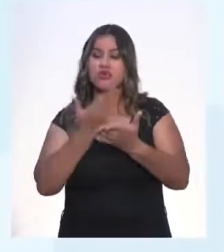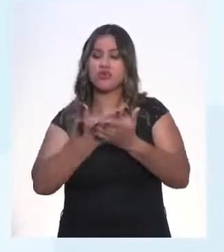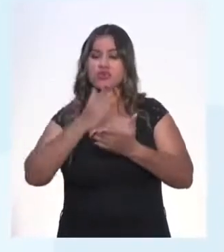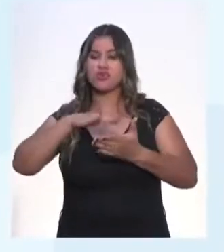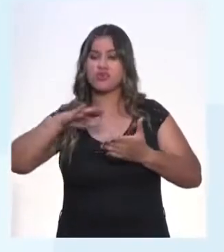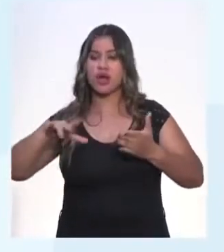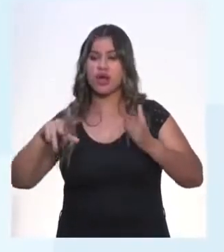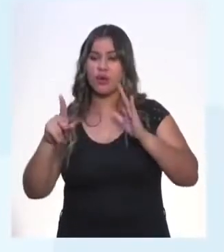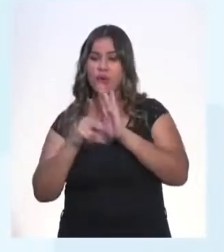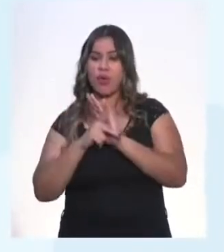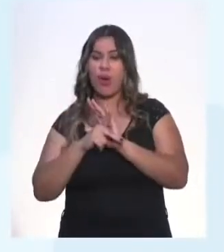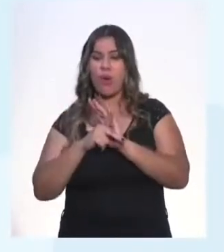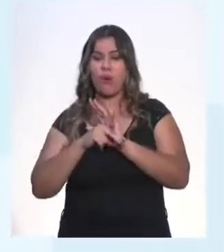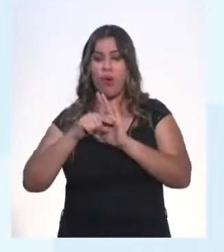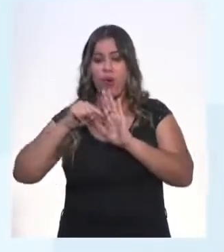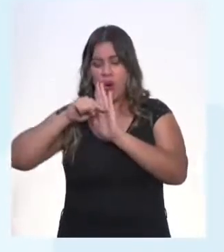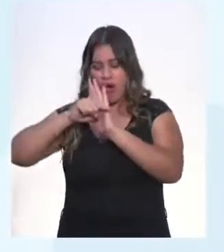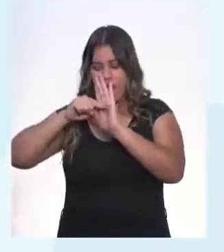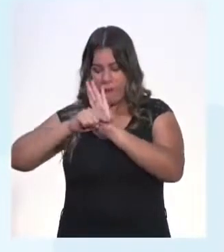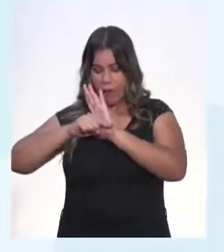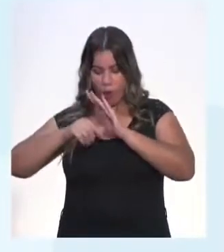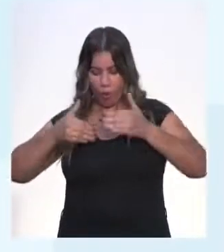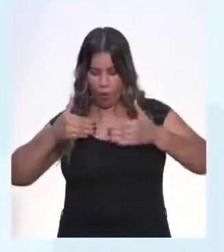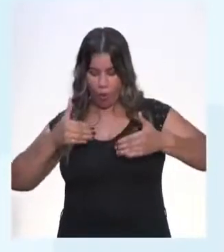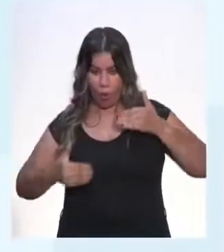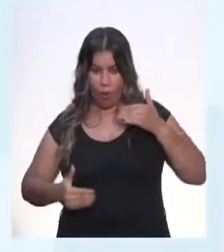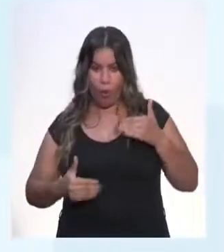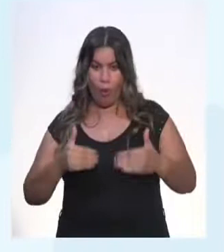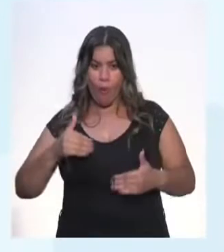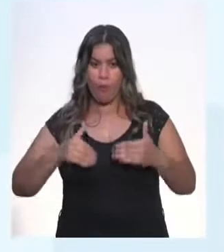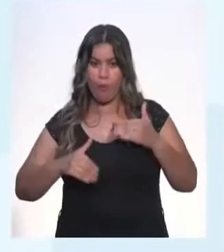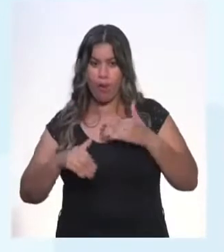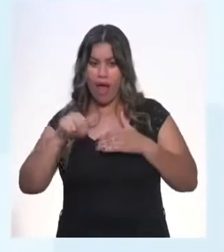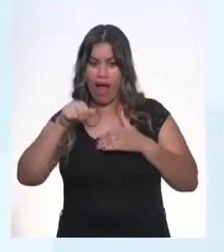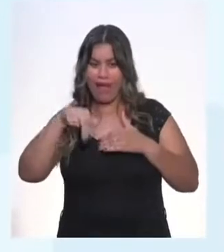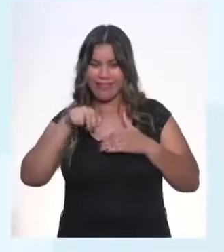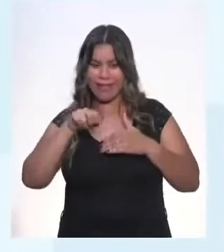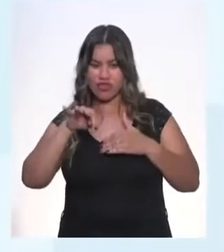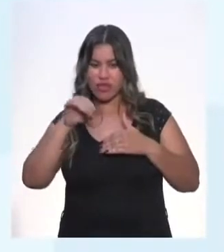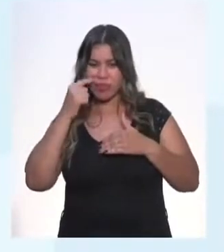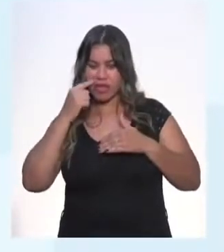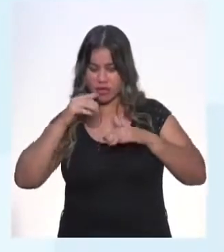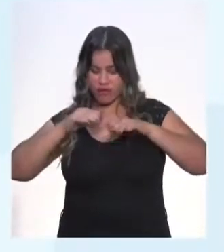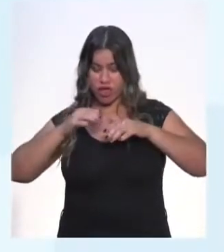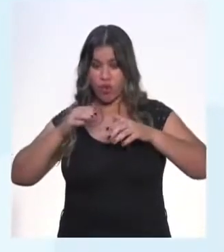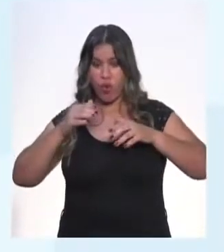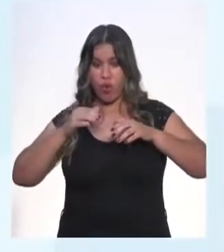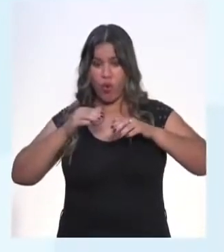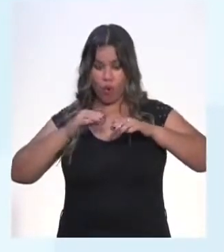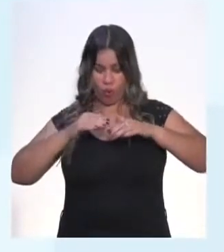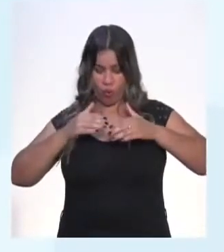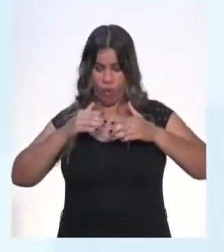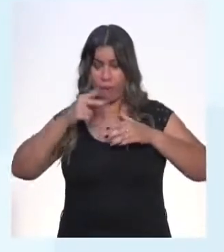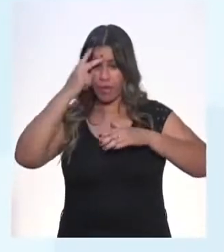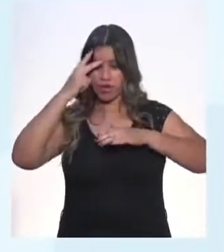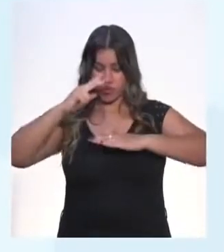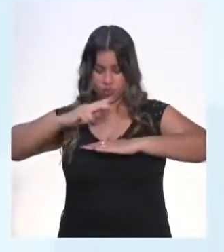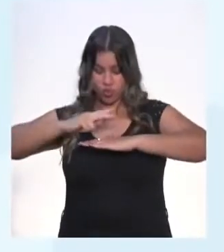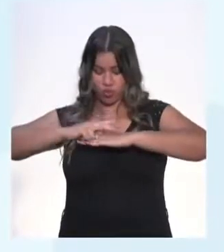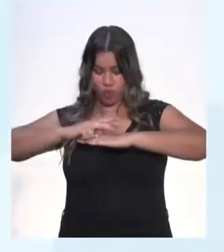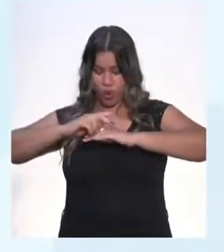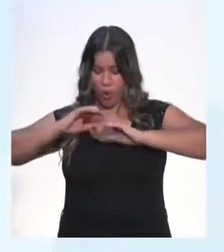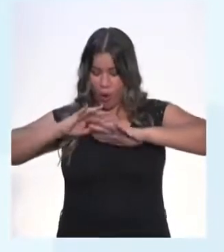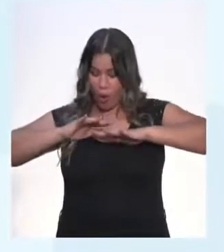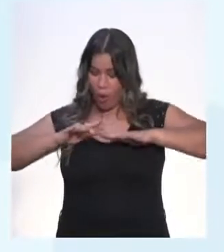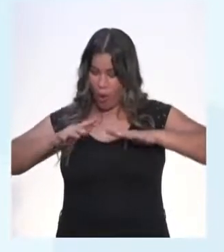estudantes de anatomia observando, né, um corpo humano, não vendo uma